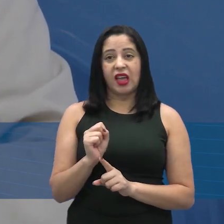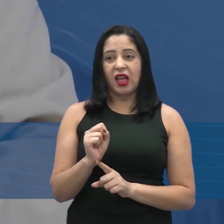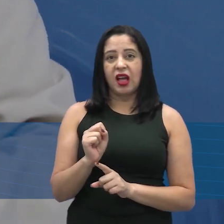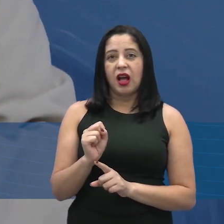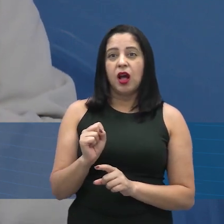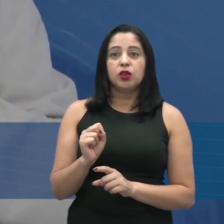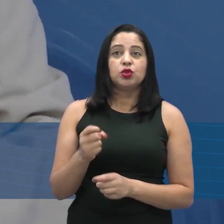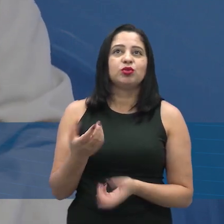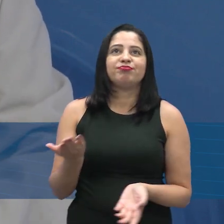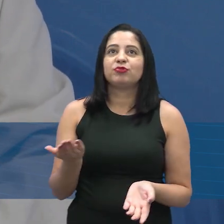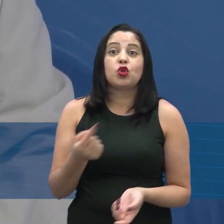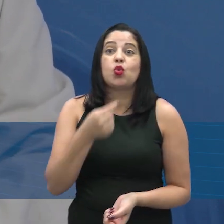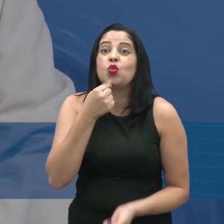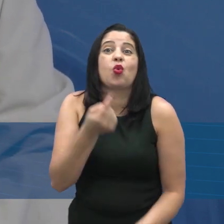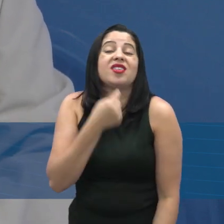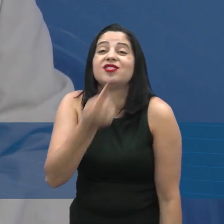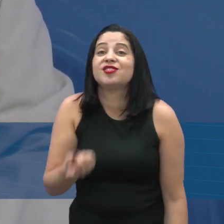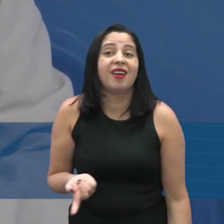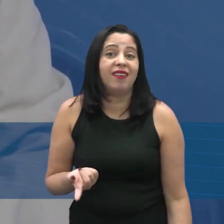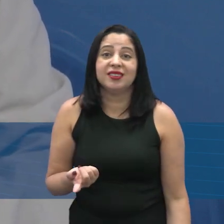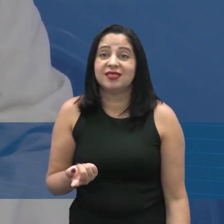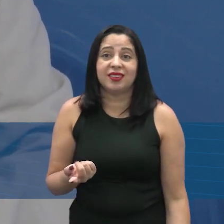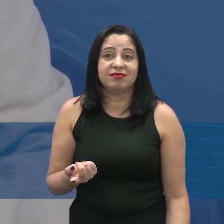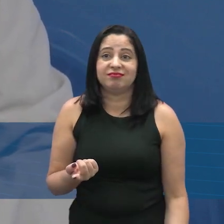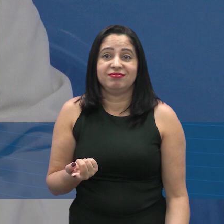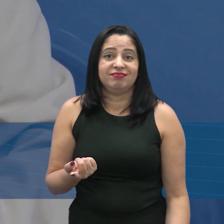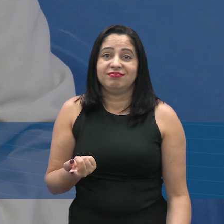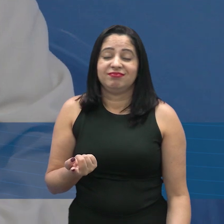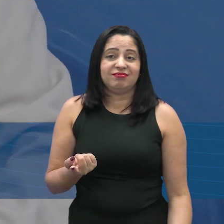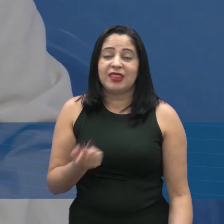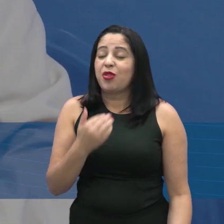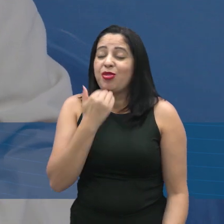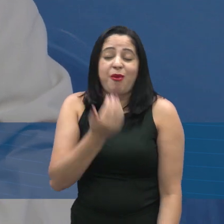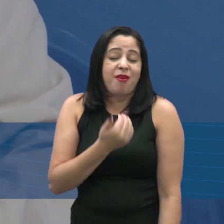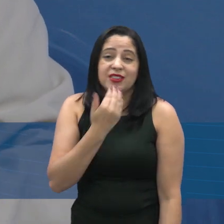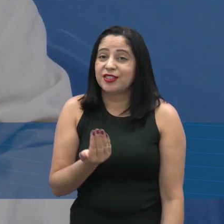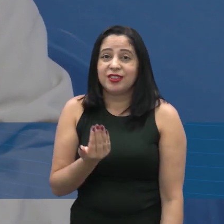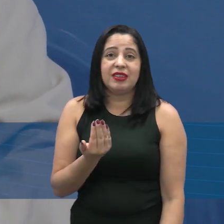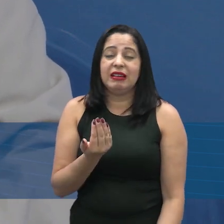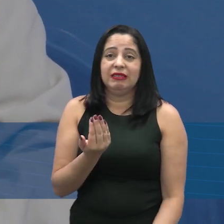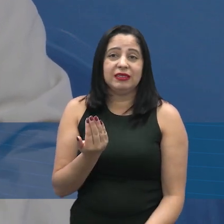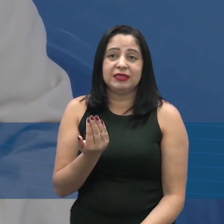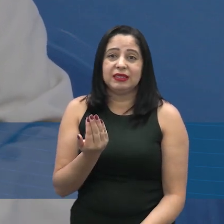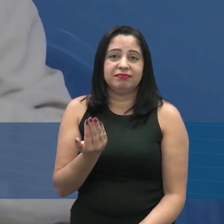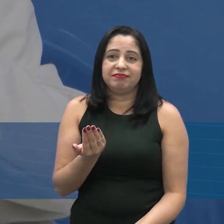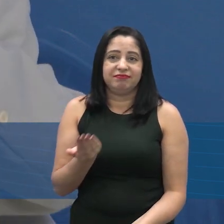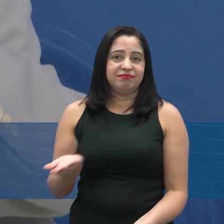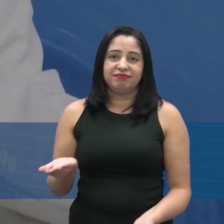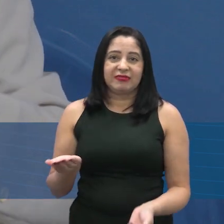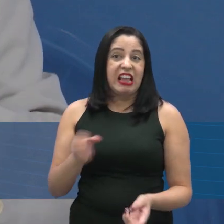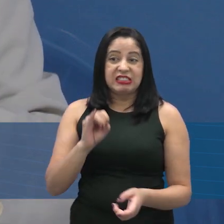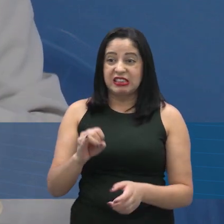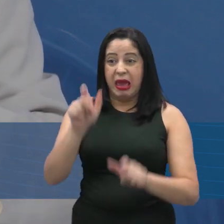eu ter, né, um índice de desenvolvimento humano numa sociedade se não tivermos atrelado a isso